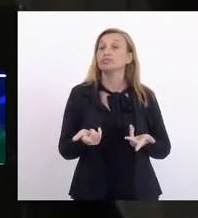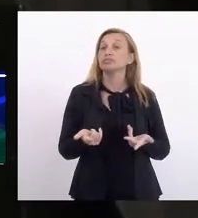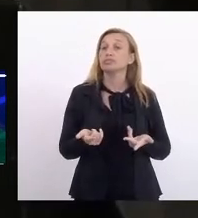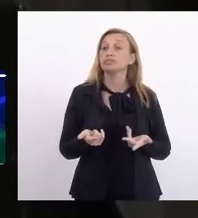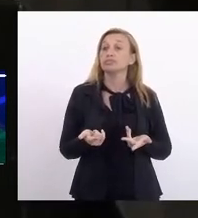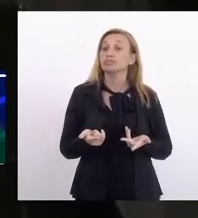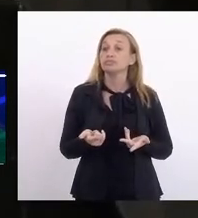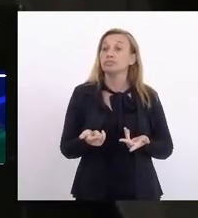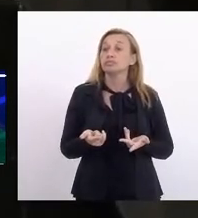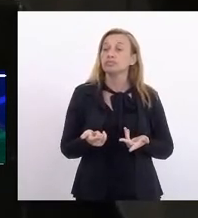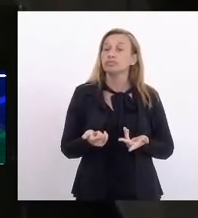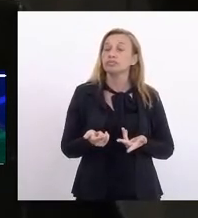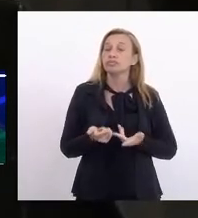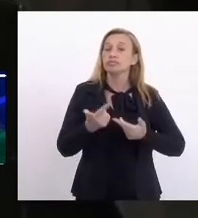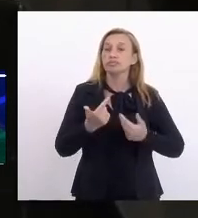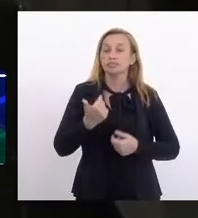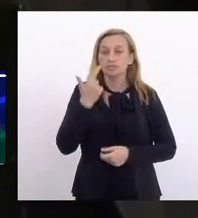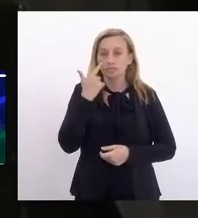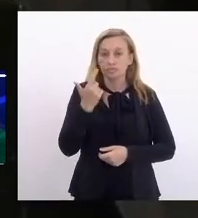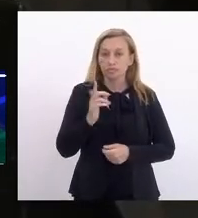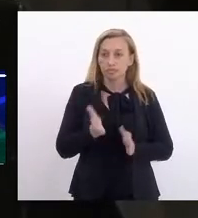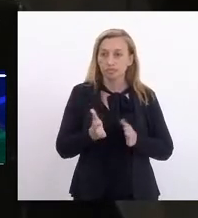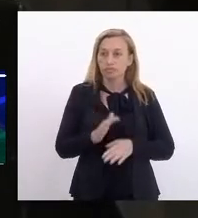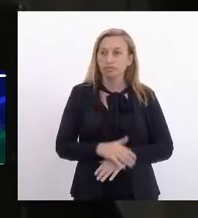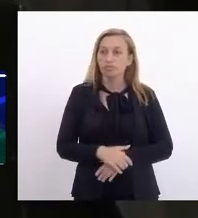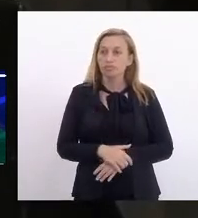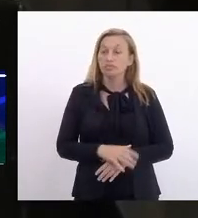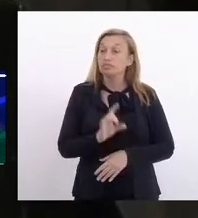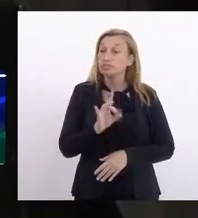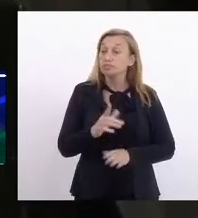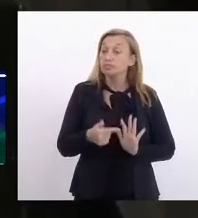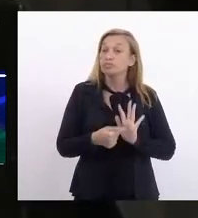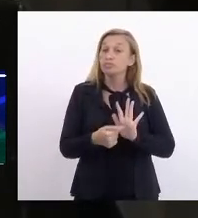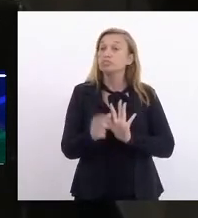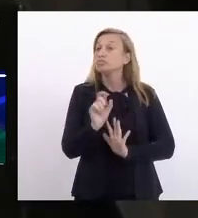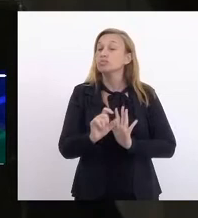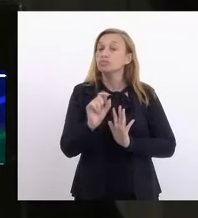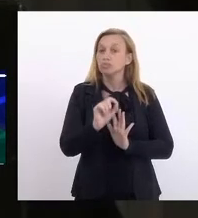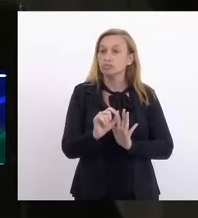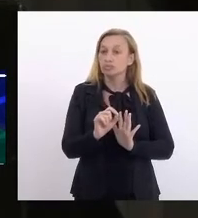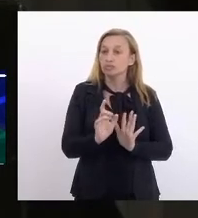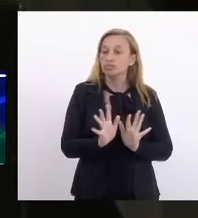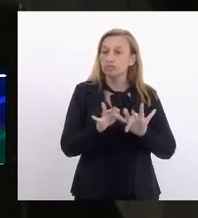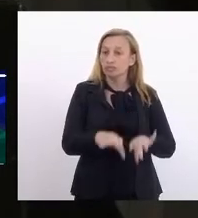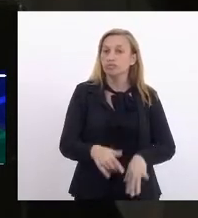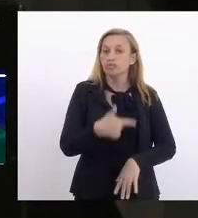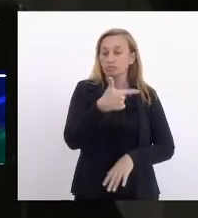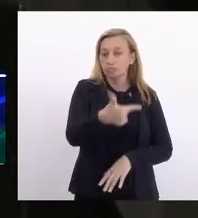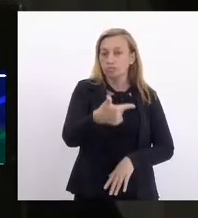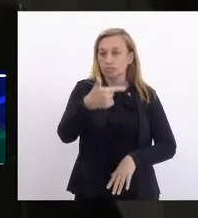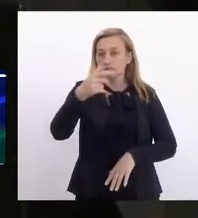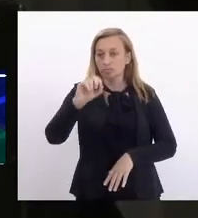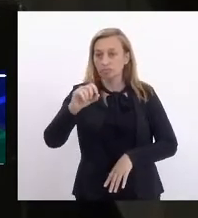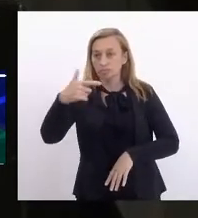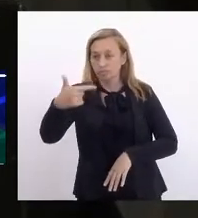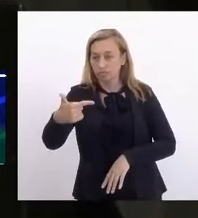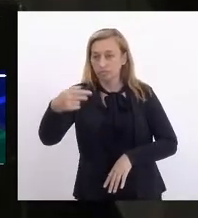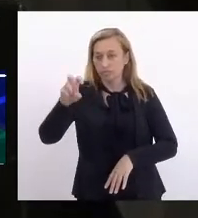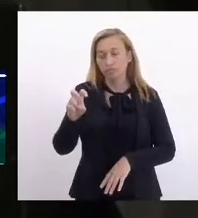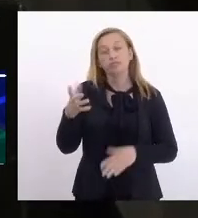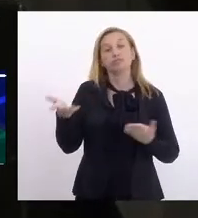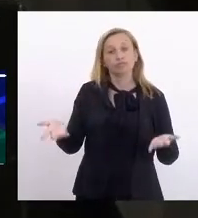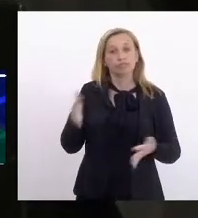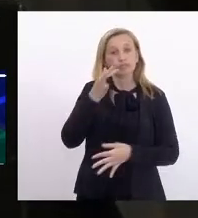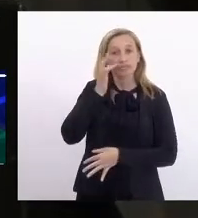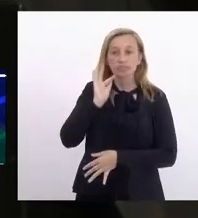portanto, o que está vigente só expira em 2025. E aí, Flávio,